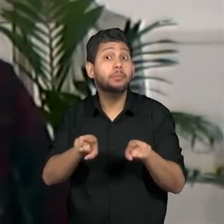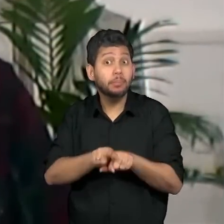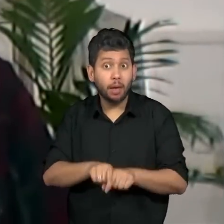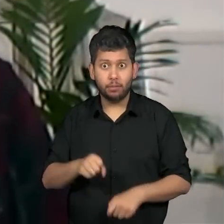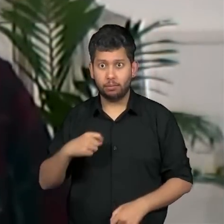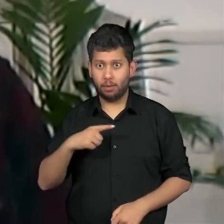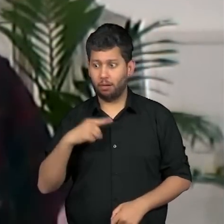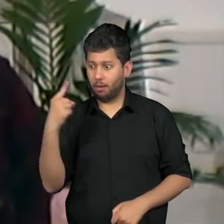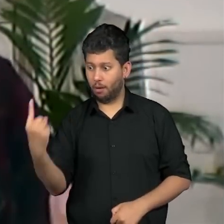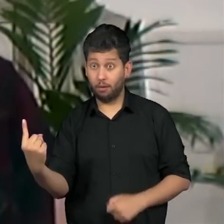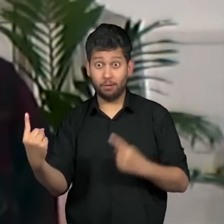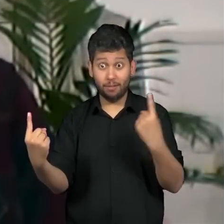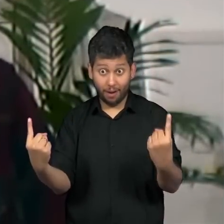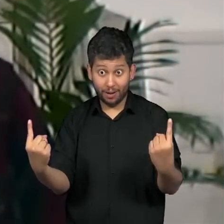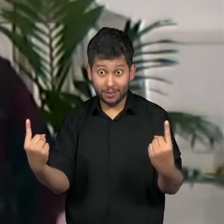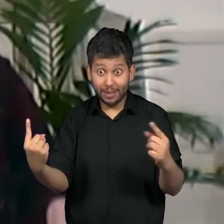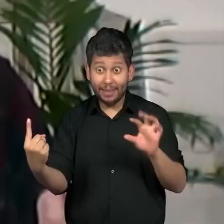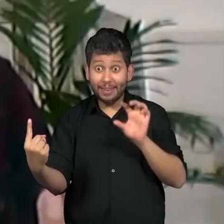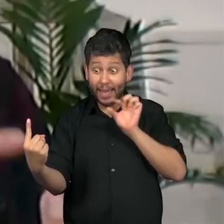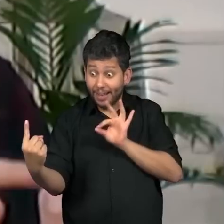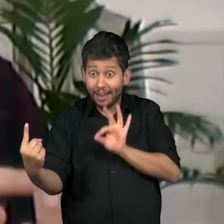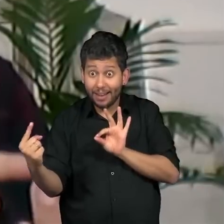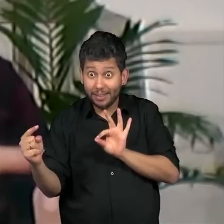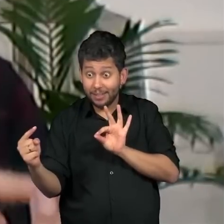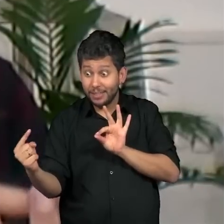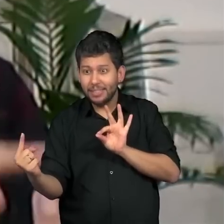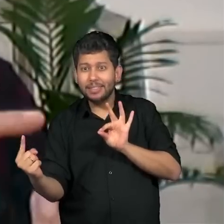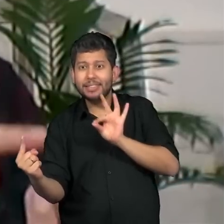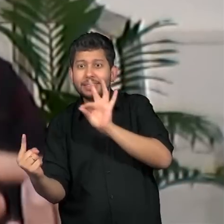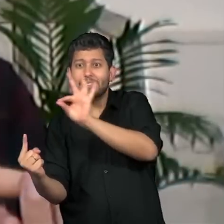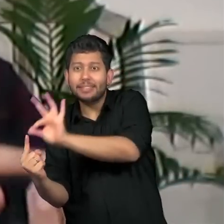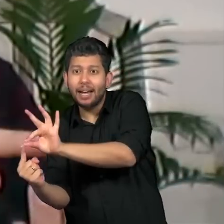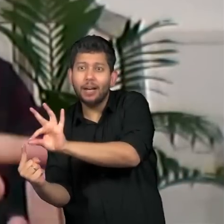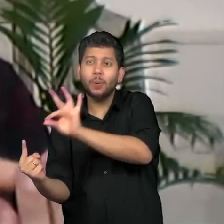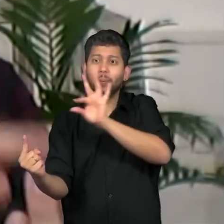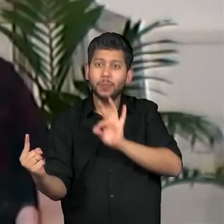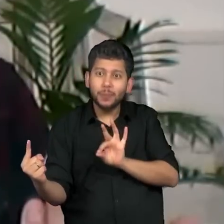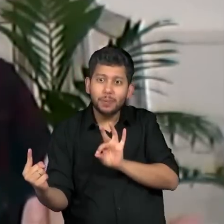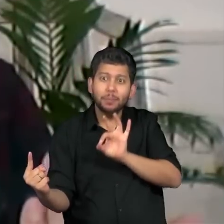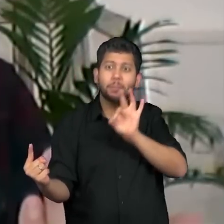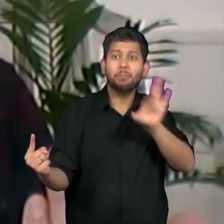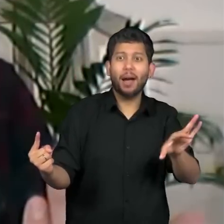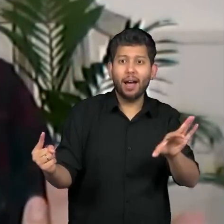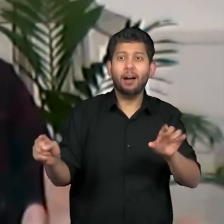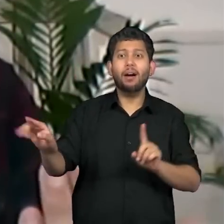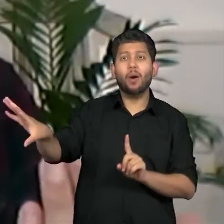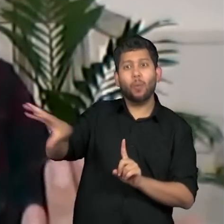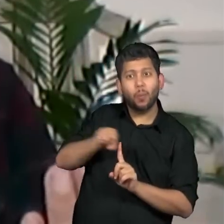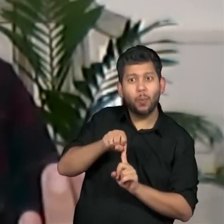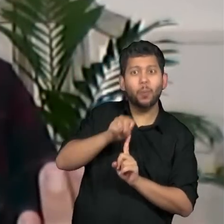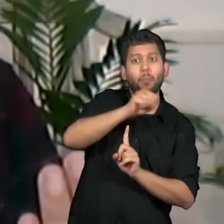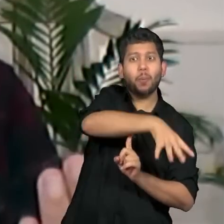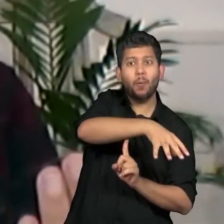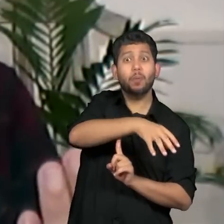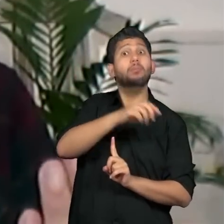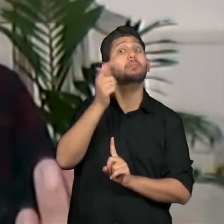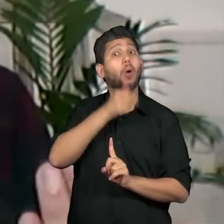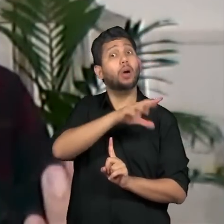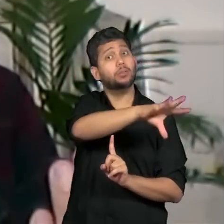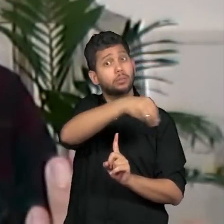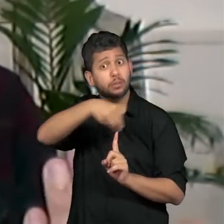espécie intermediária. Nesse caso, o patógeno vai ser transmitido da espécie A para uma espécie intermediária,